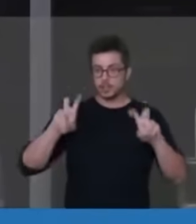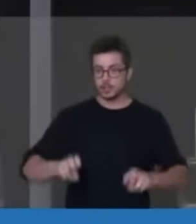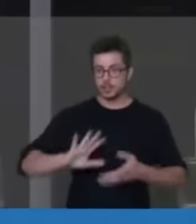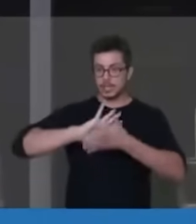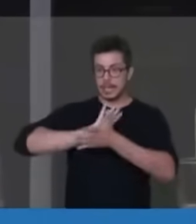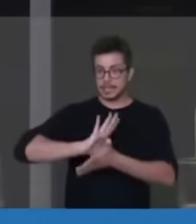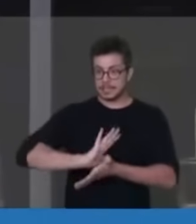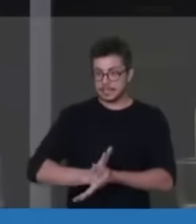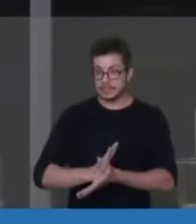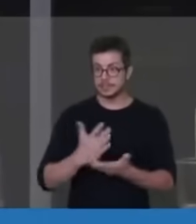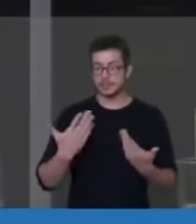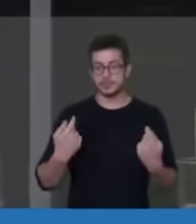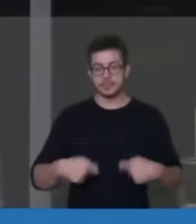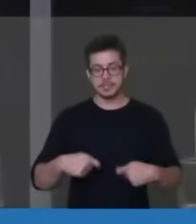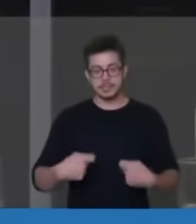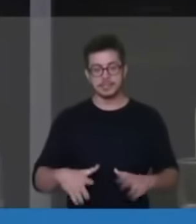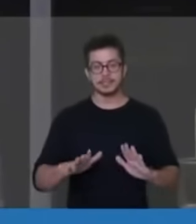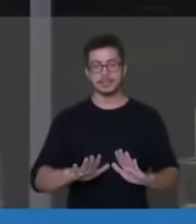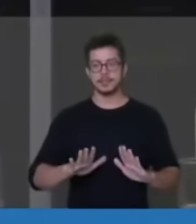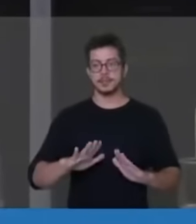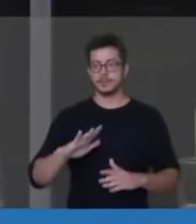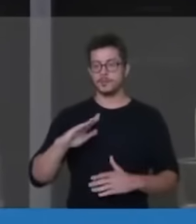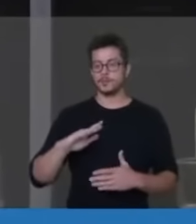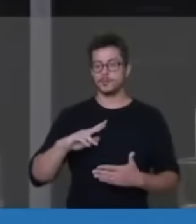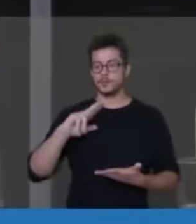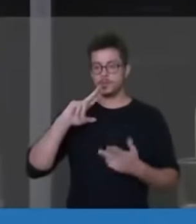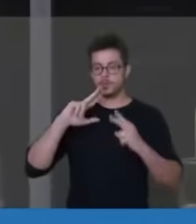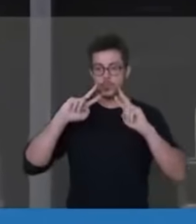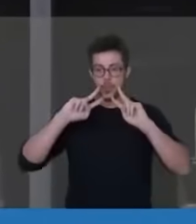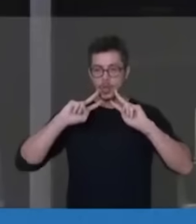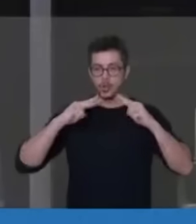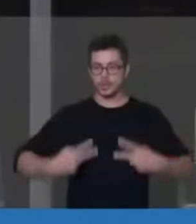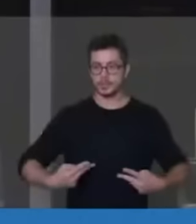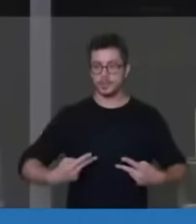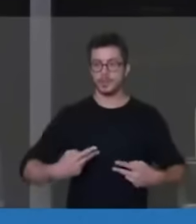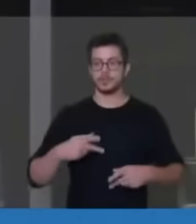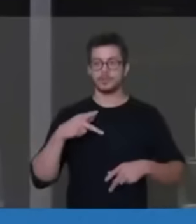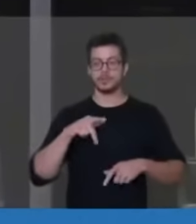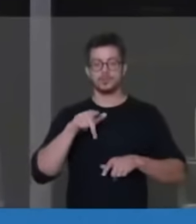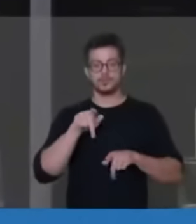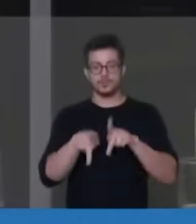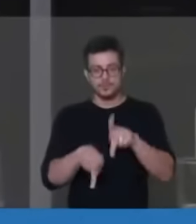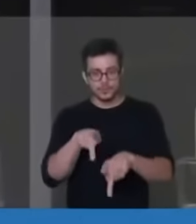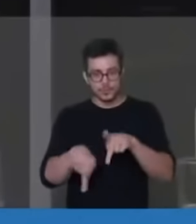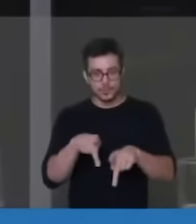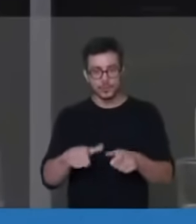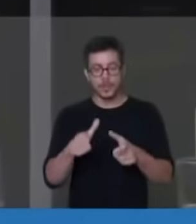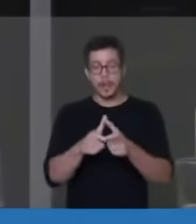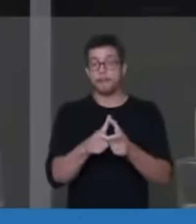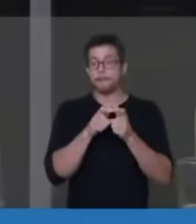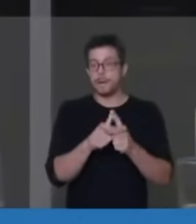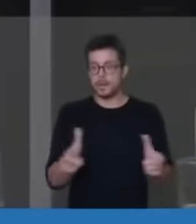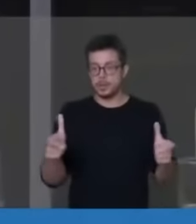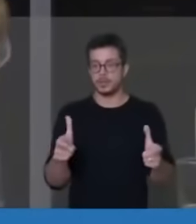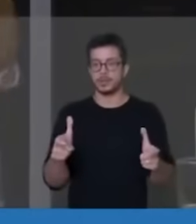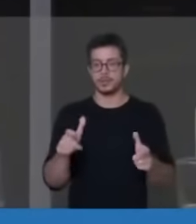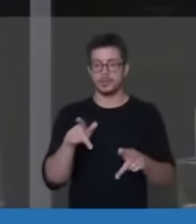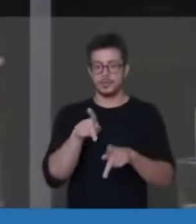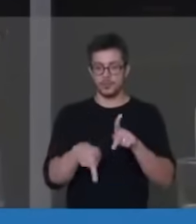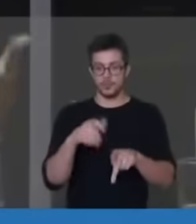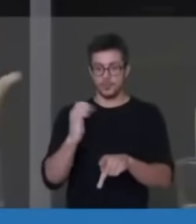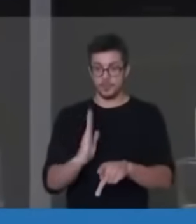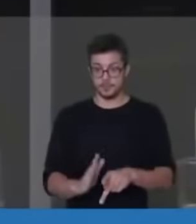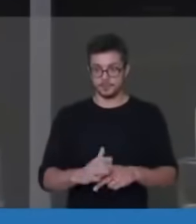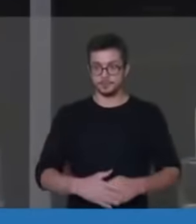parte das brasileiras e dos brasileiros. Então, estamos aqui comemorando o fechamento desse mês e já